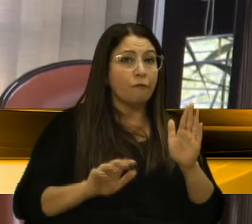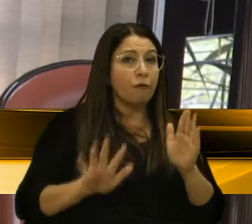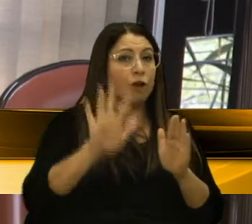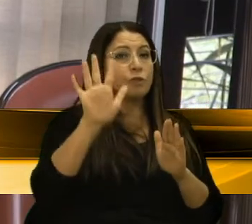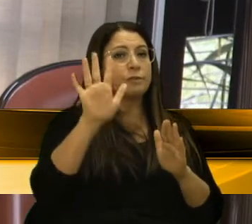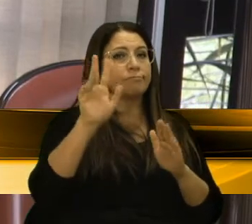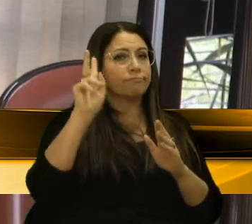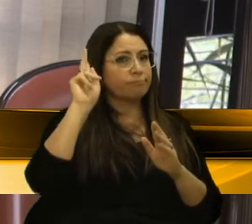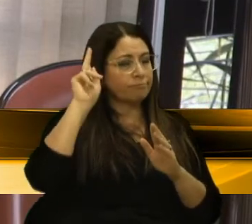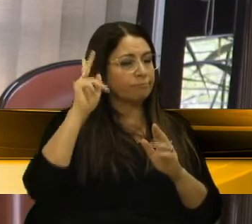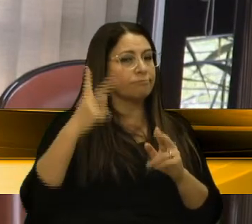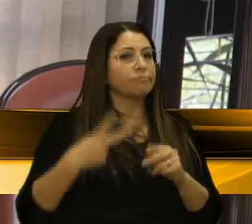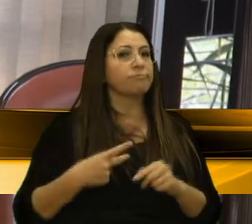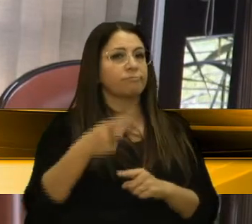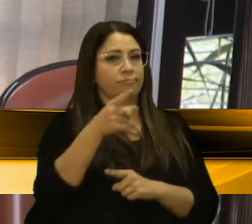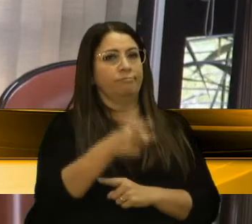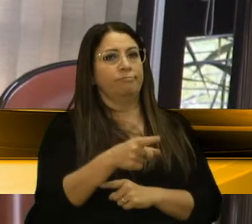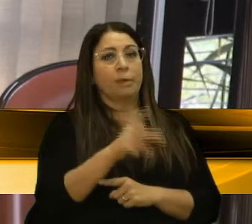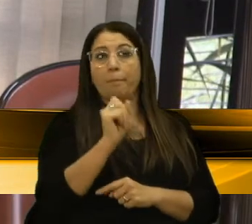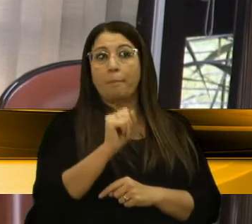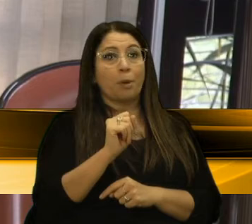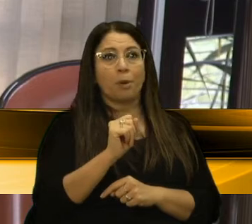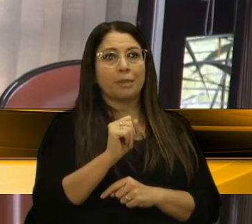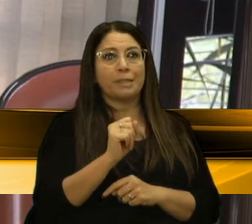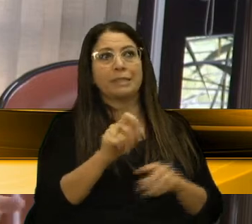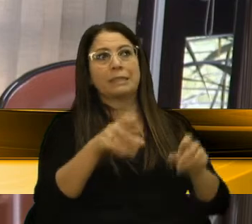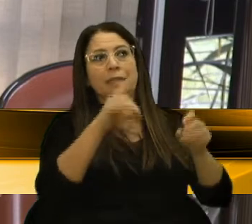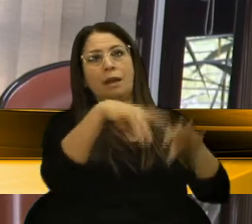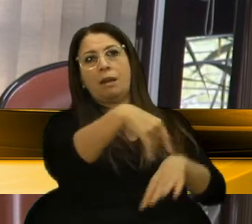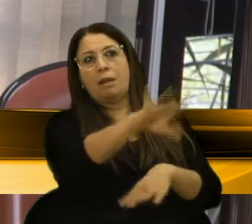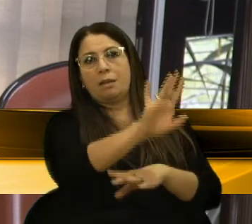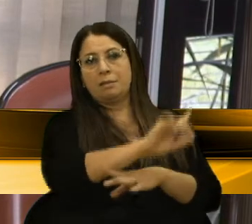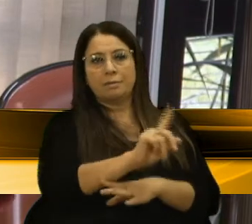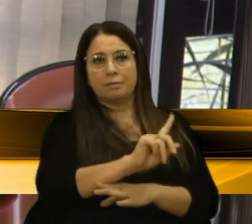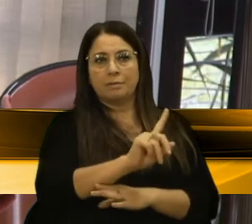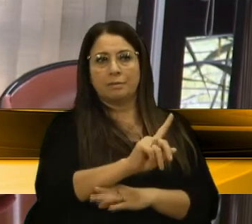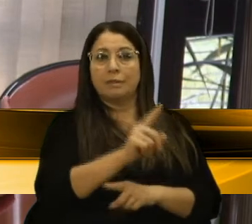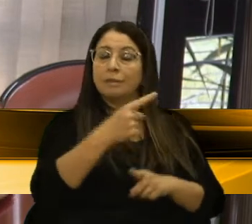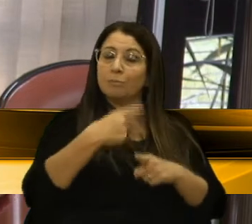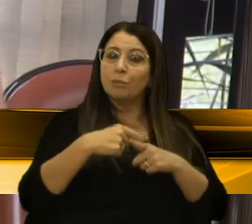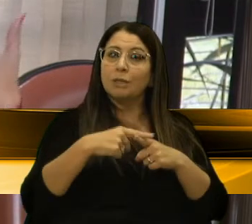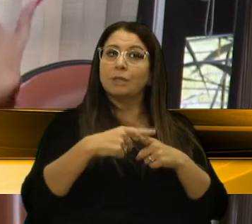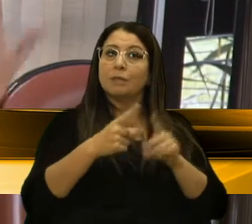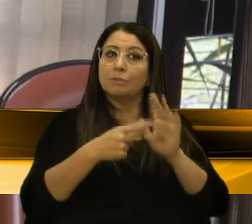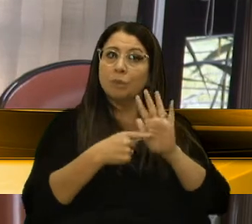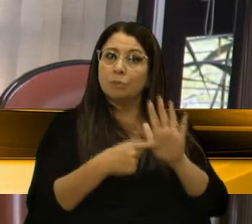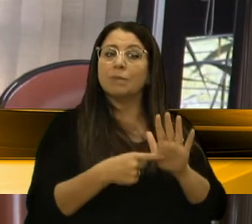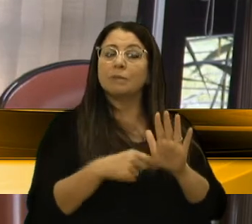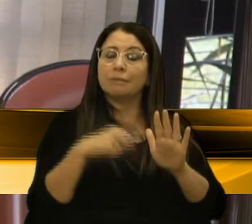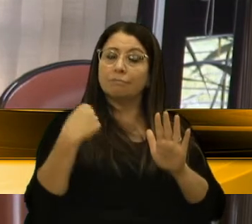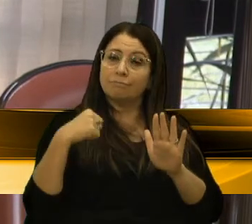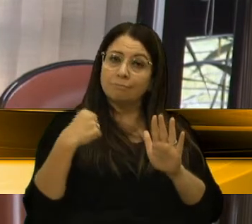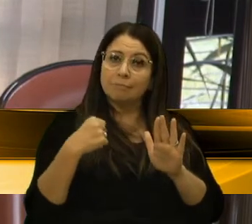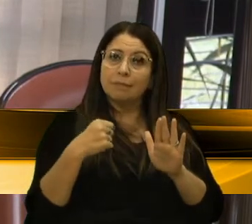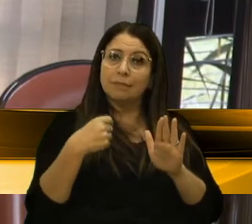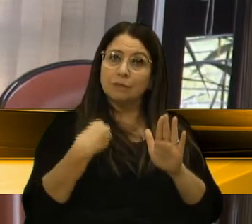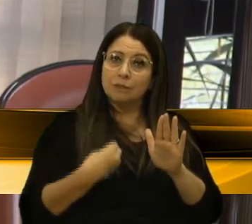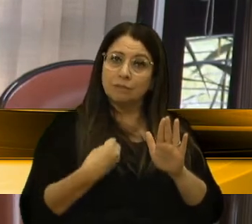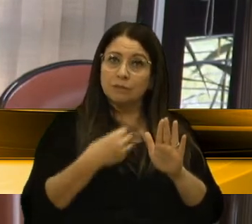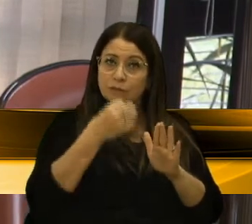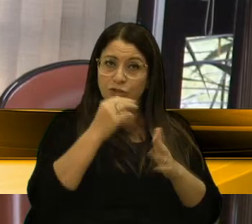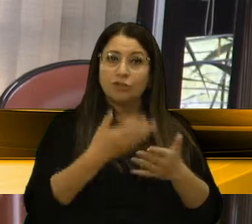precisa reconhecer, a gente não pode abrir mão em nenhum momento, porque ela já tem se mostrado necessária para a vida de Caxias do